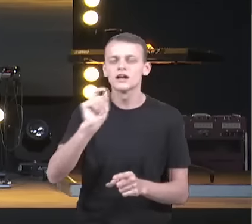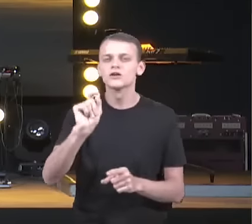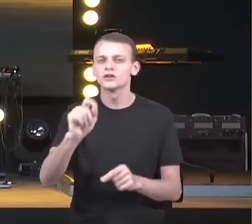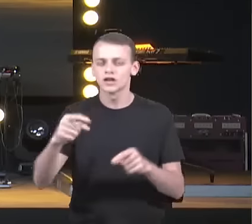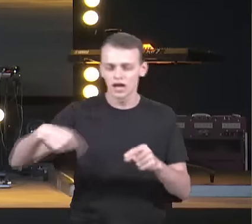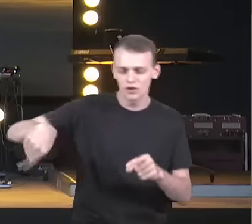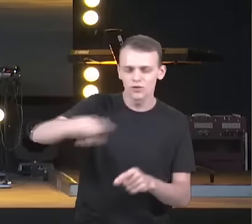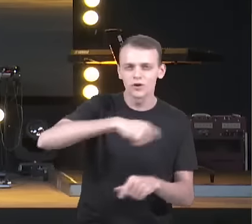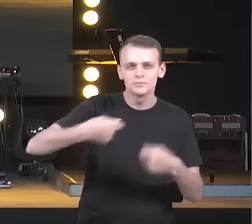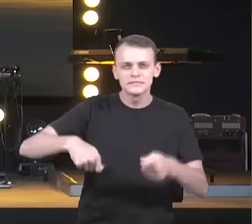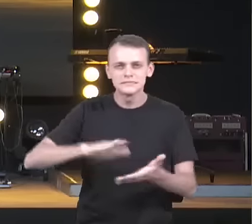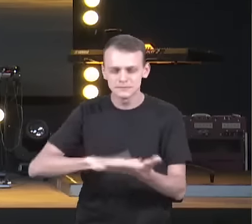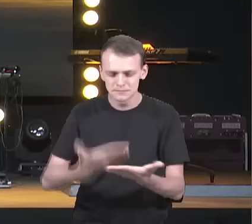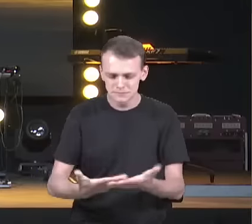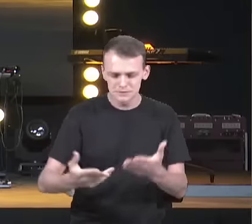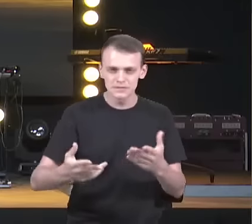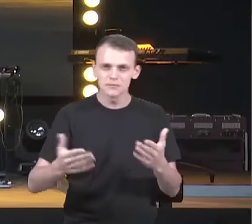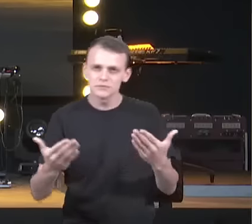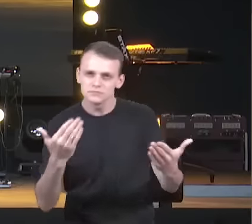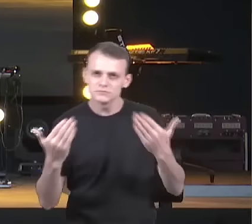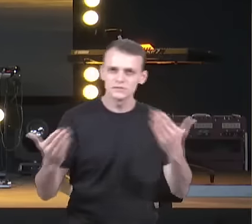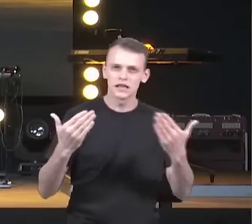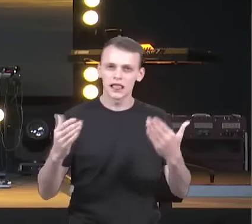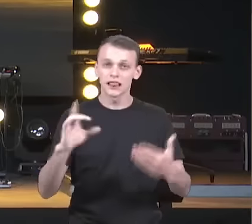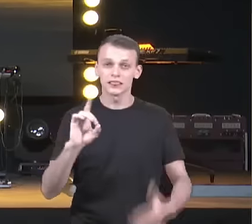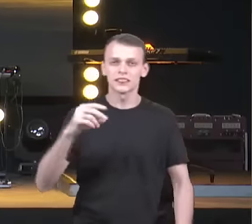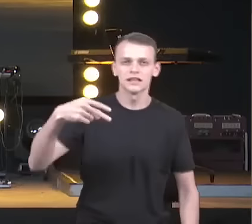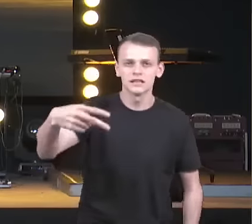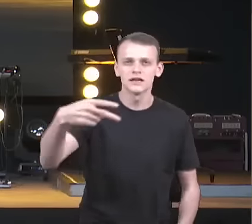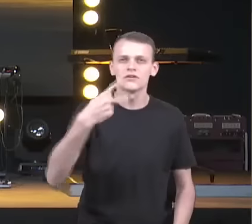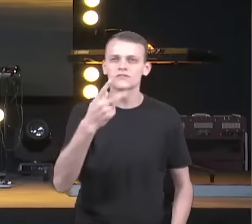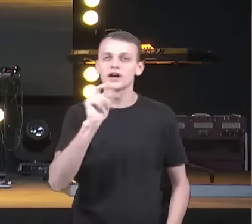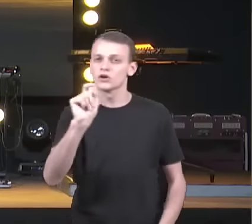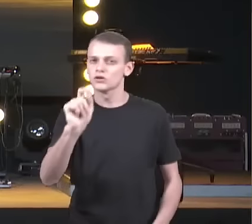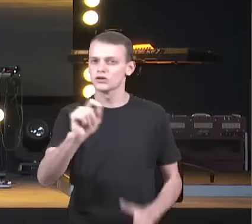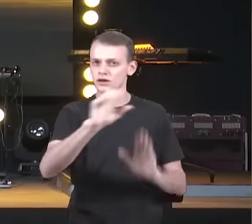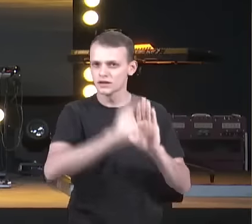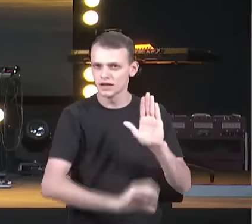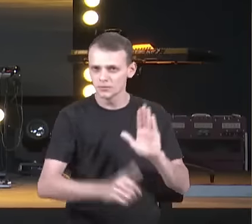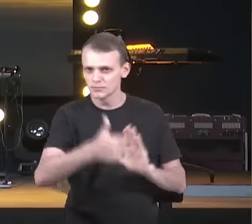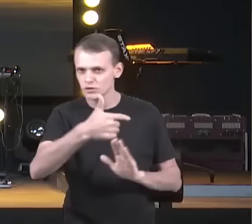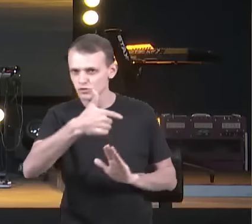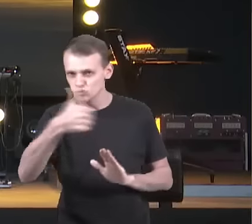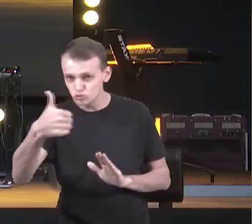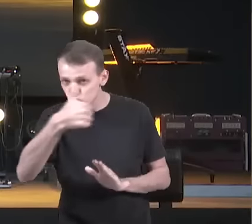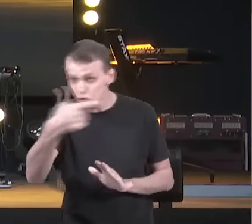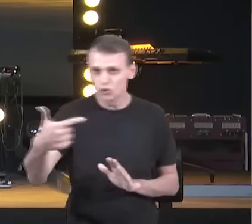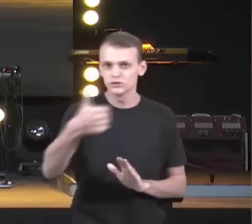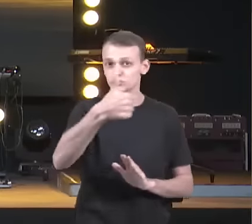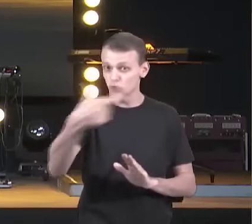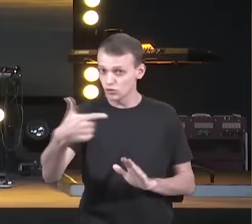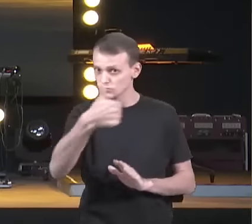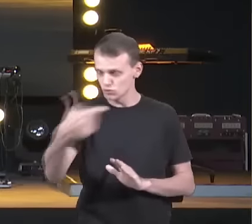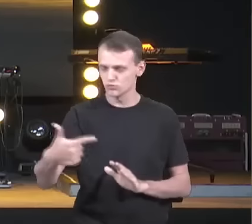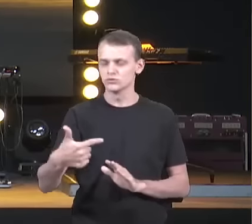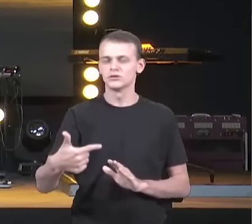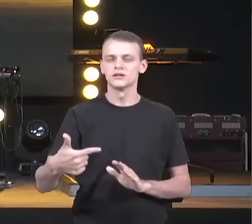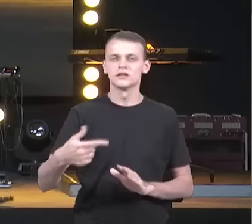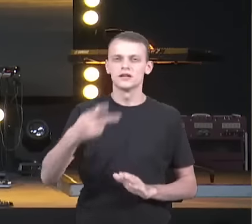tempos. Daniel diz, no capítulo 12, que as pessoas correrão de um lado para o